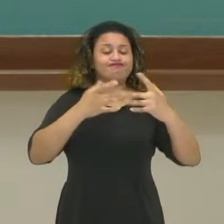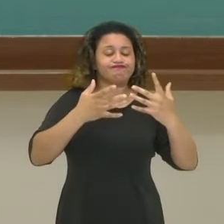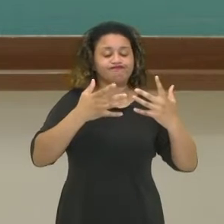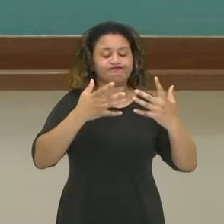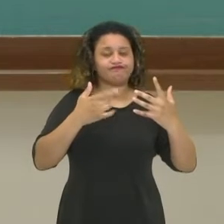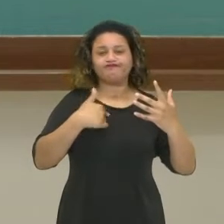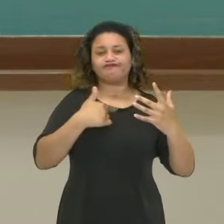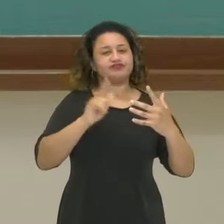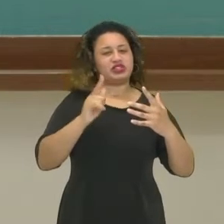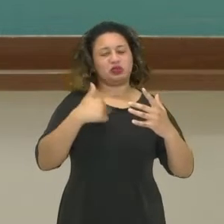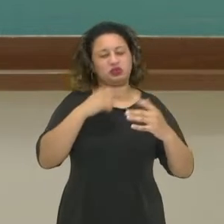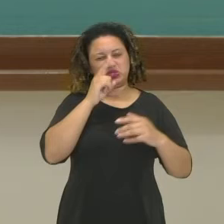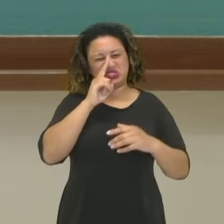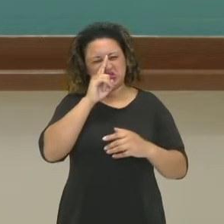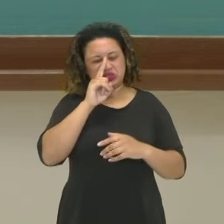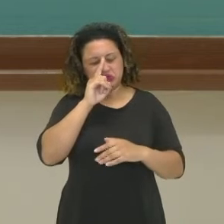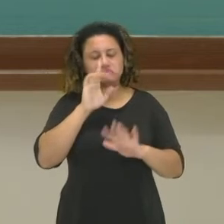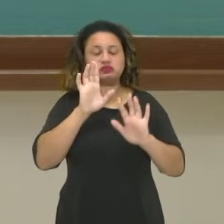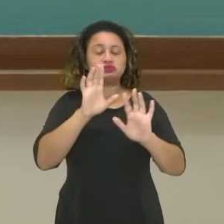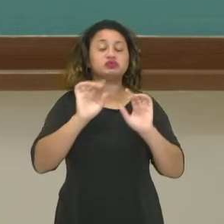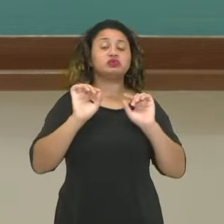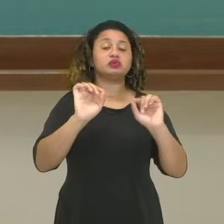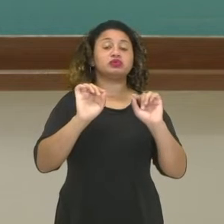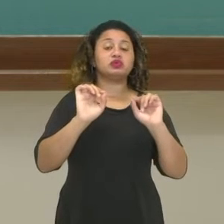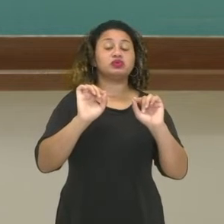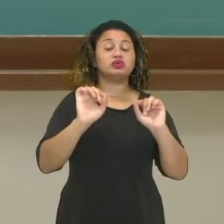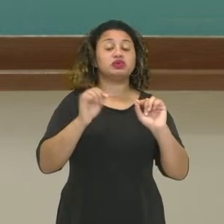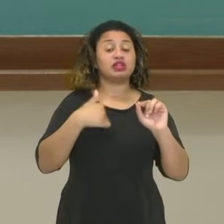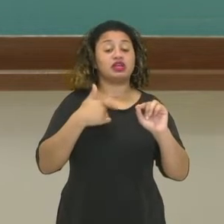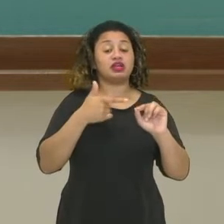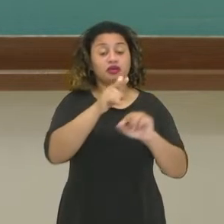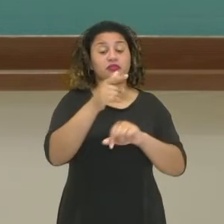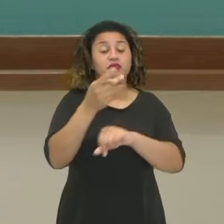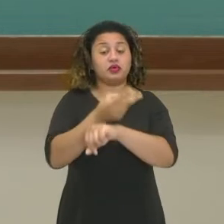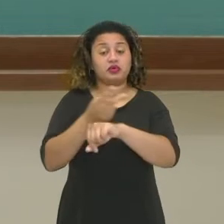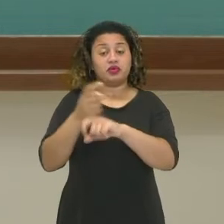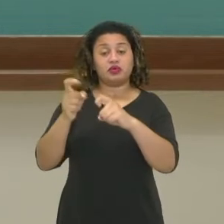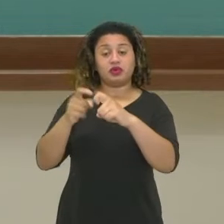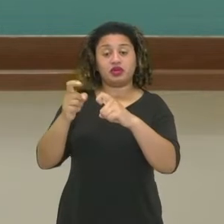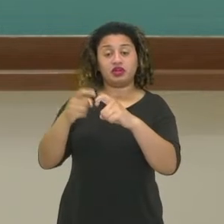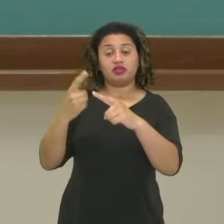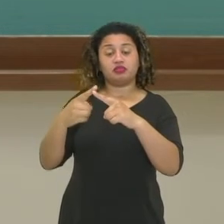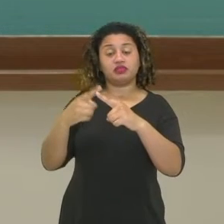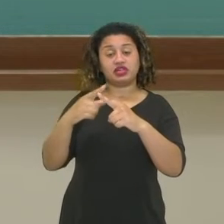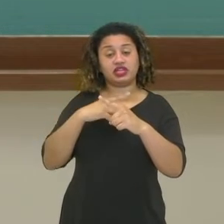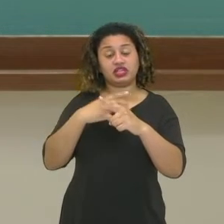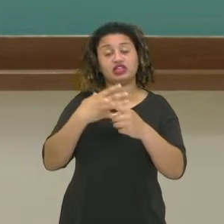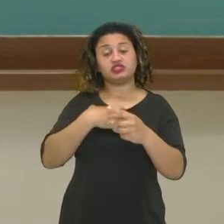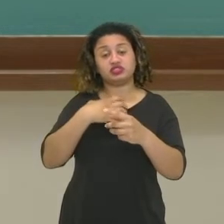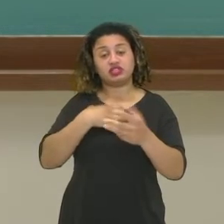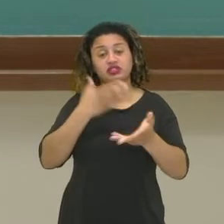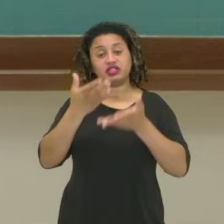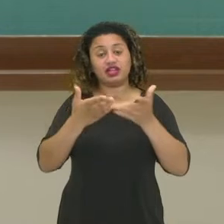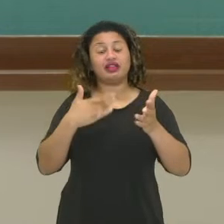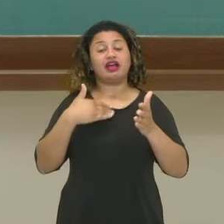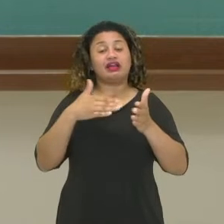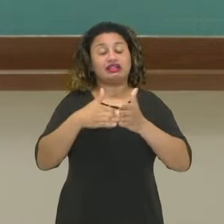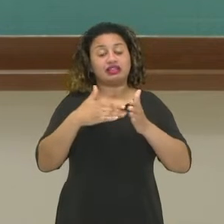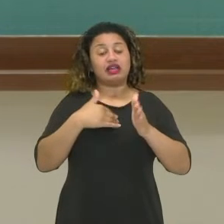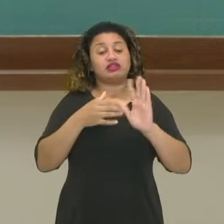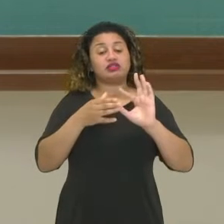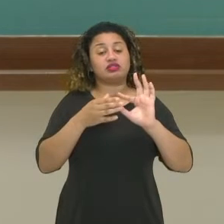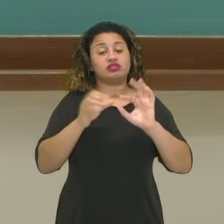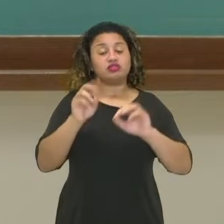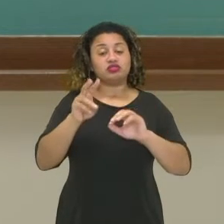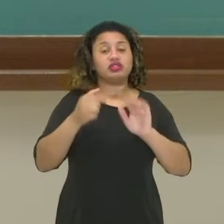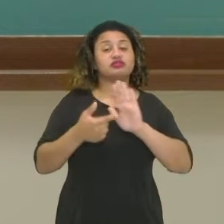né, de risco, e procurar ajuda médica, porque tem recursos até esse vírus se manifestar. O que